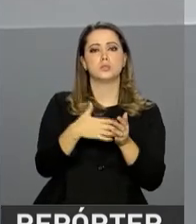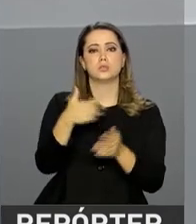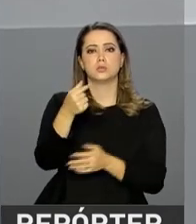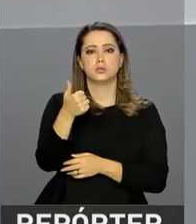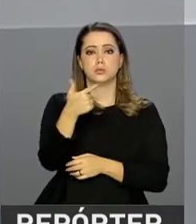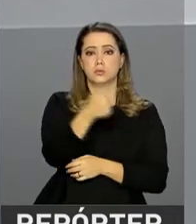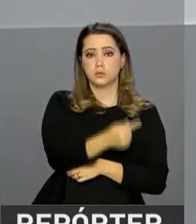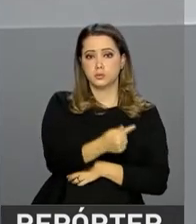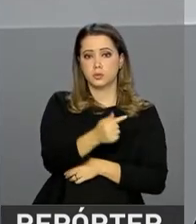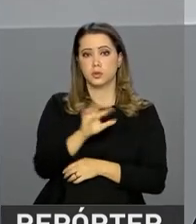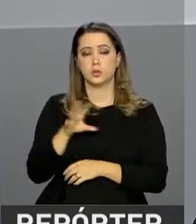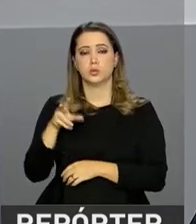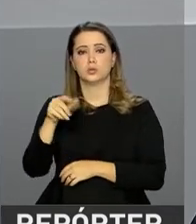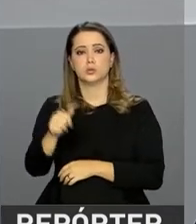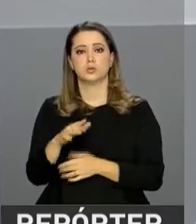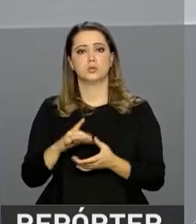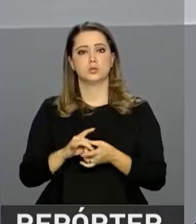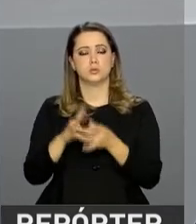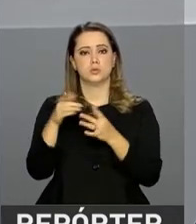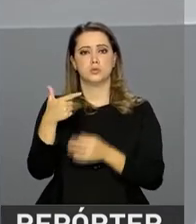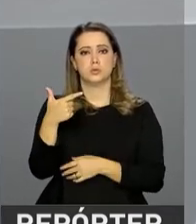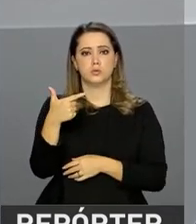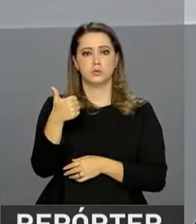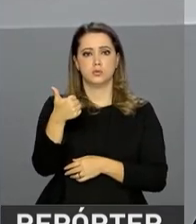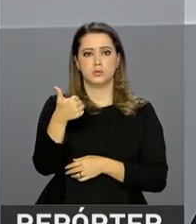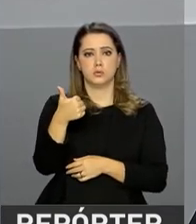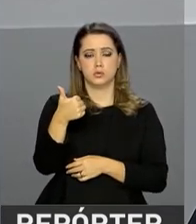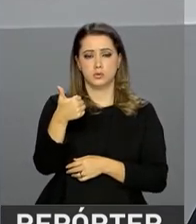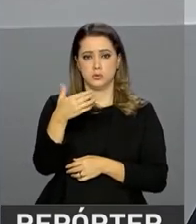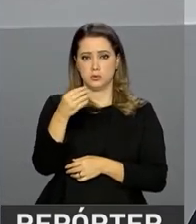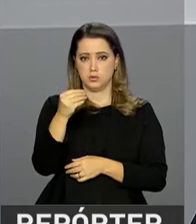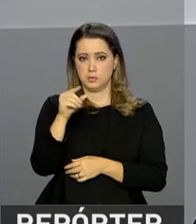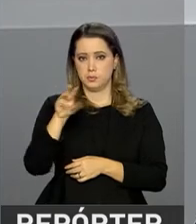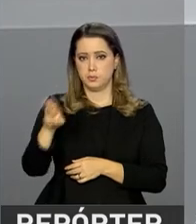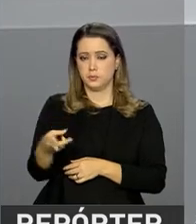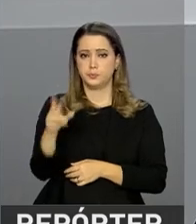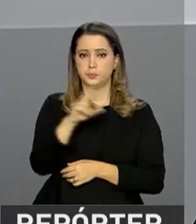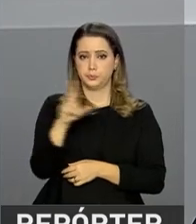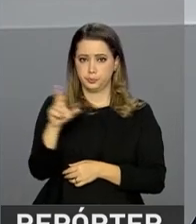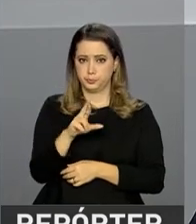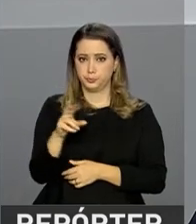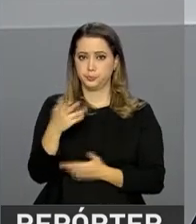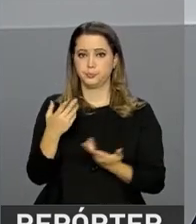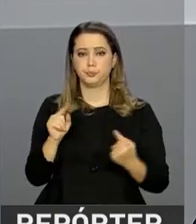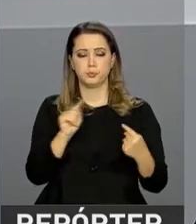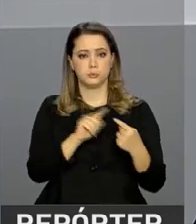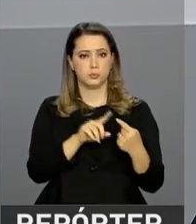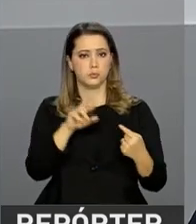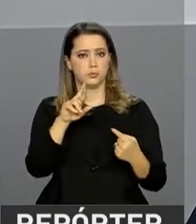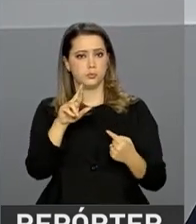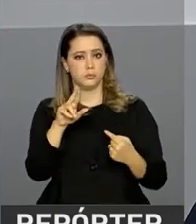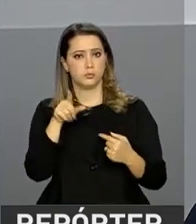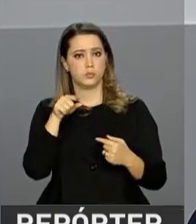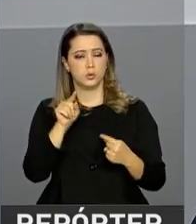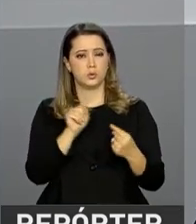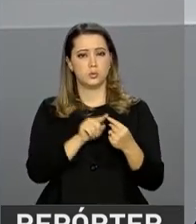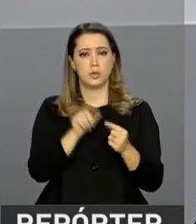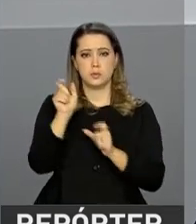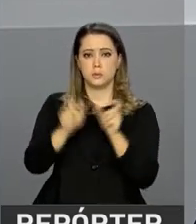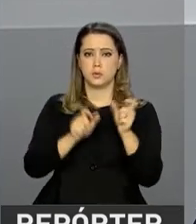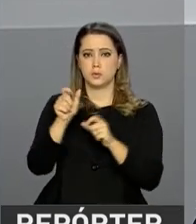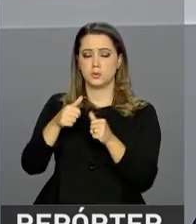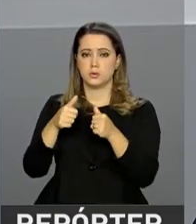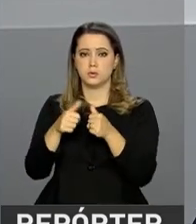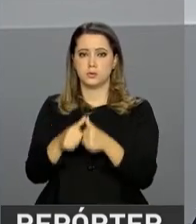2017 no total serão liberados 210 milhões de reais de acordo com a receita entre os